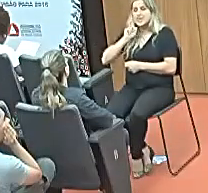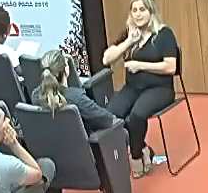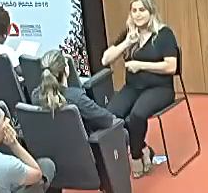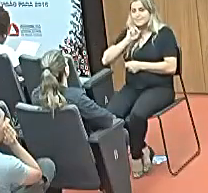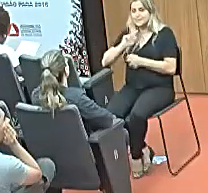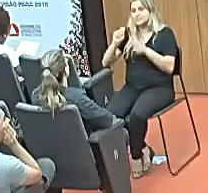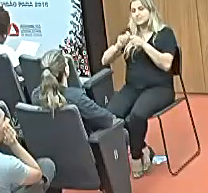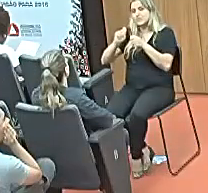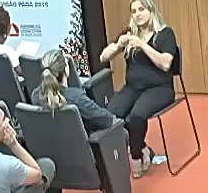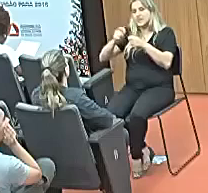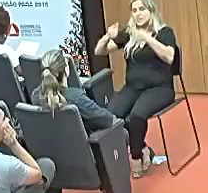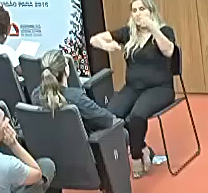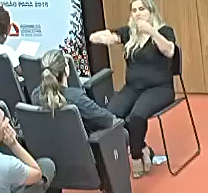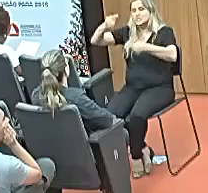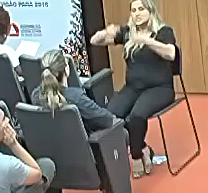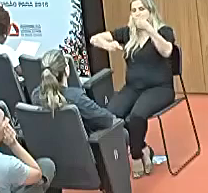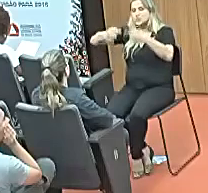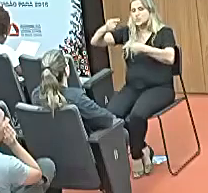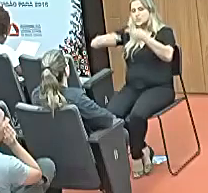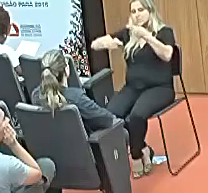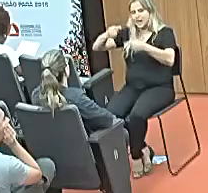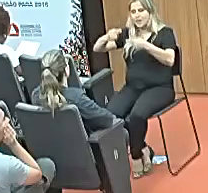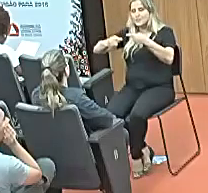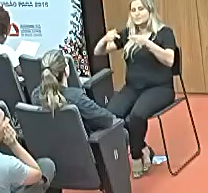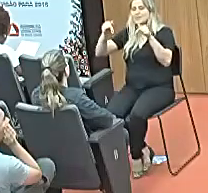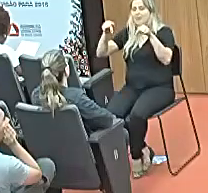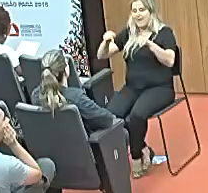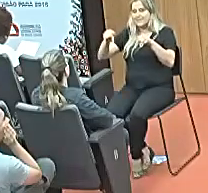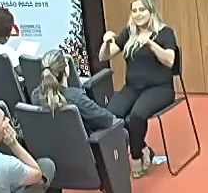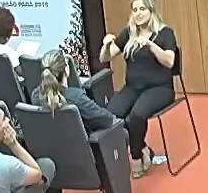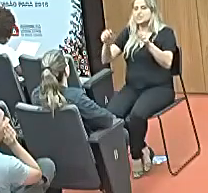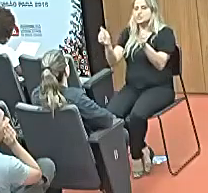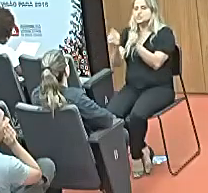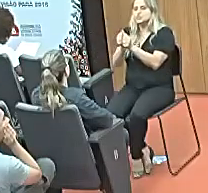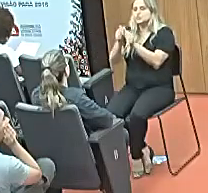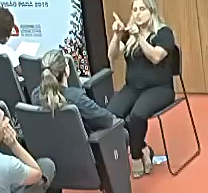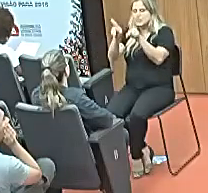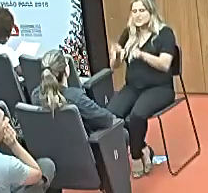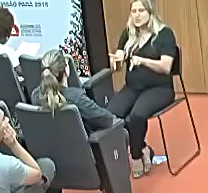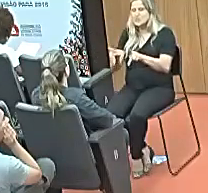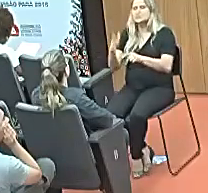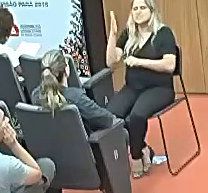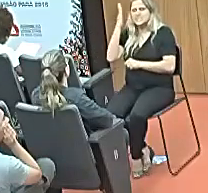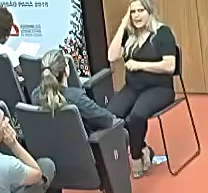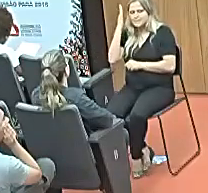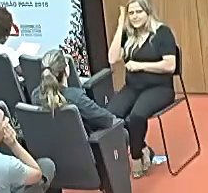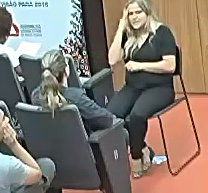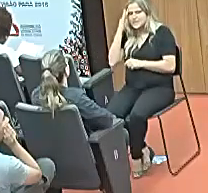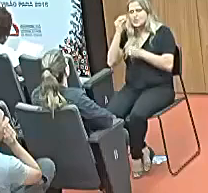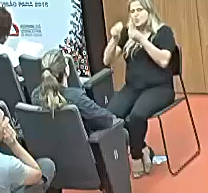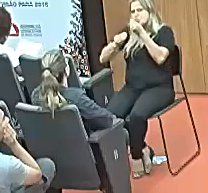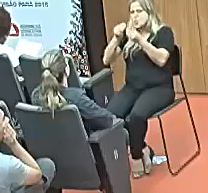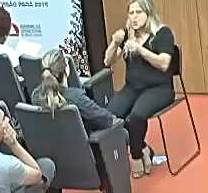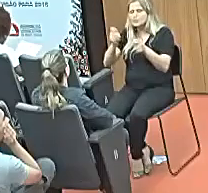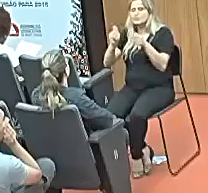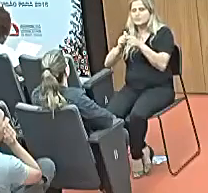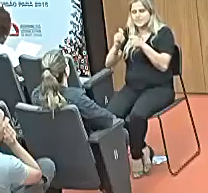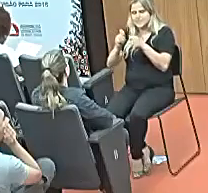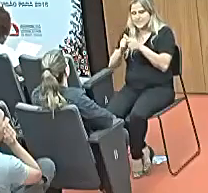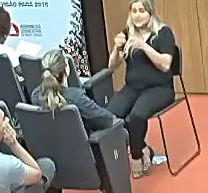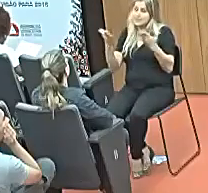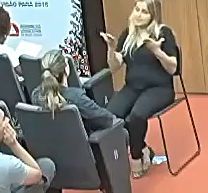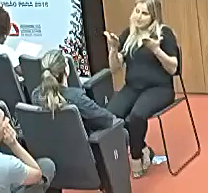com o corpo técnico do governo por sinal que eu gostaria de fazer aqui uma homenagem às centenas